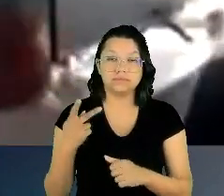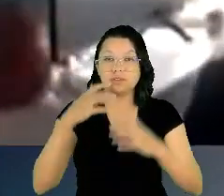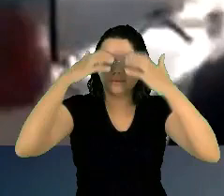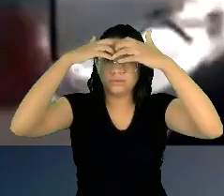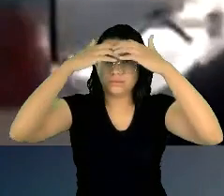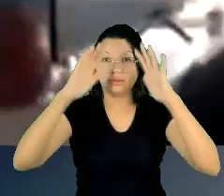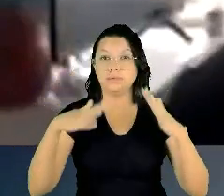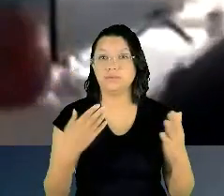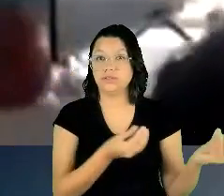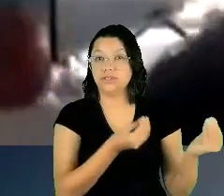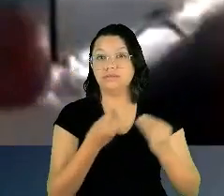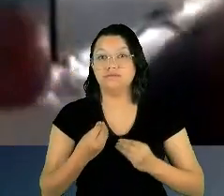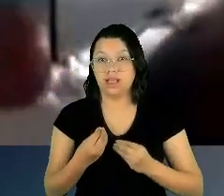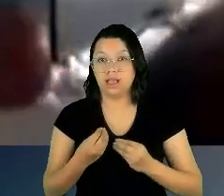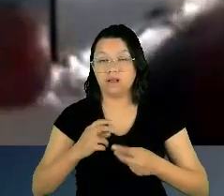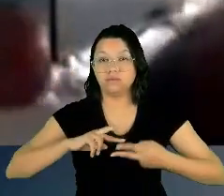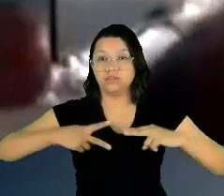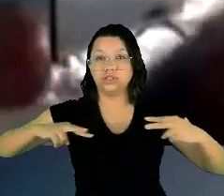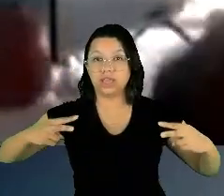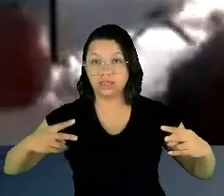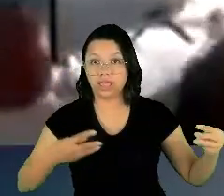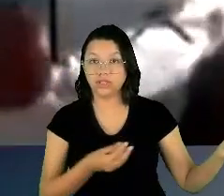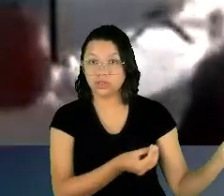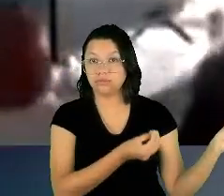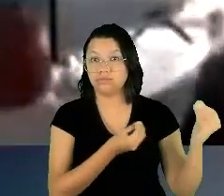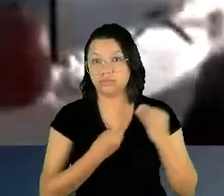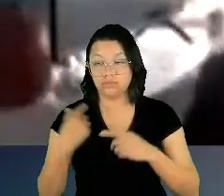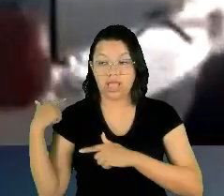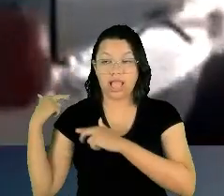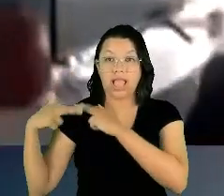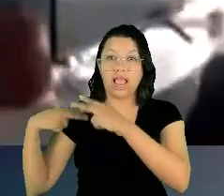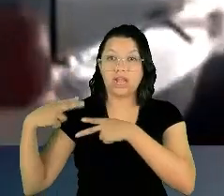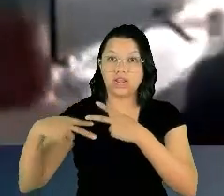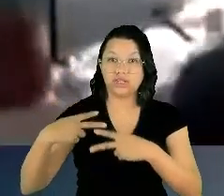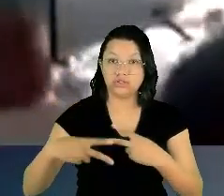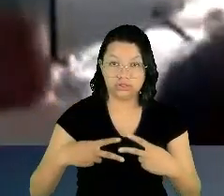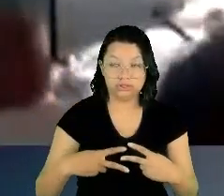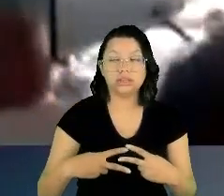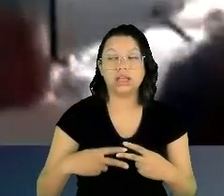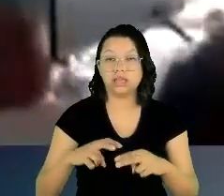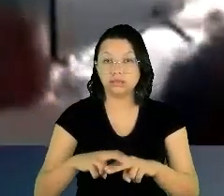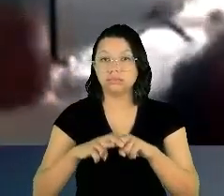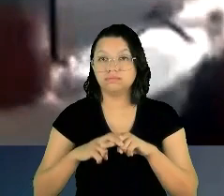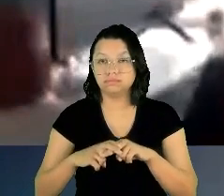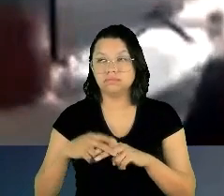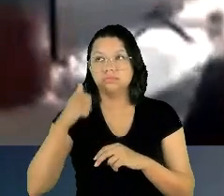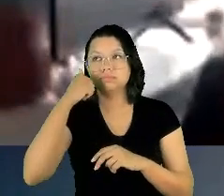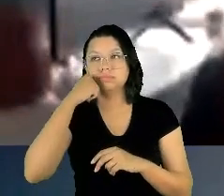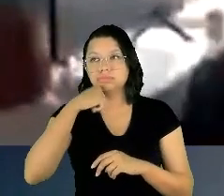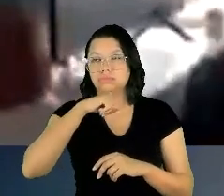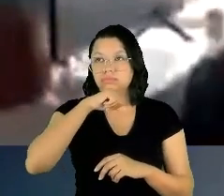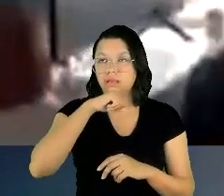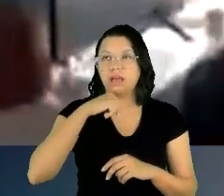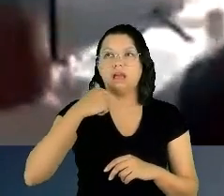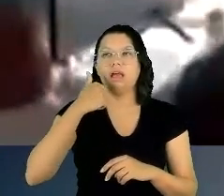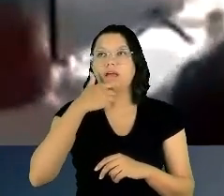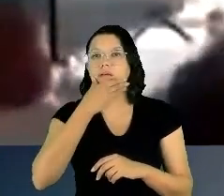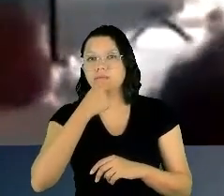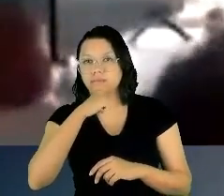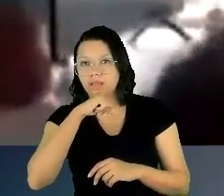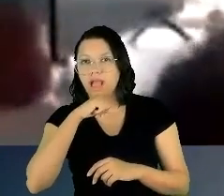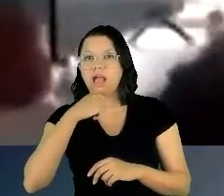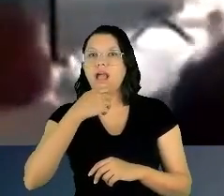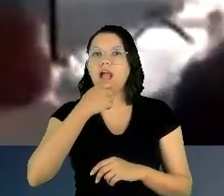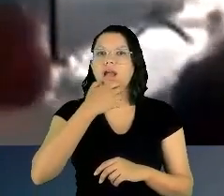mudar o nosso cérebro. Então, a gente vem com uma carga genética herdada dos nossos pais, dos nossos antepassados, né? Ou seja,